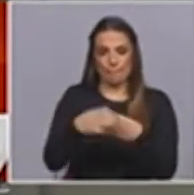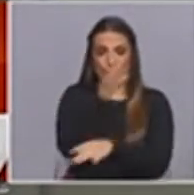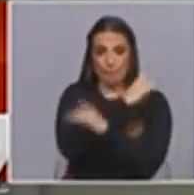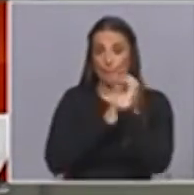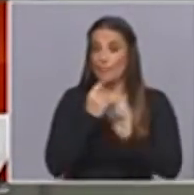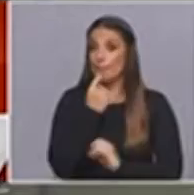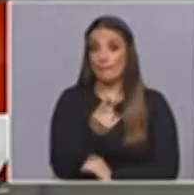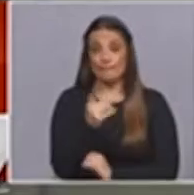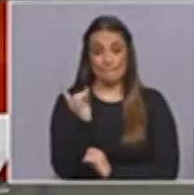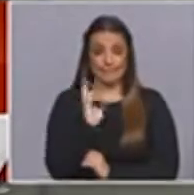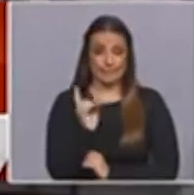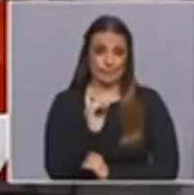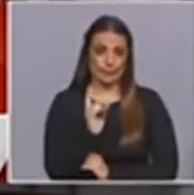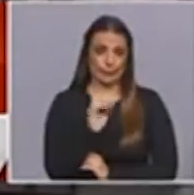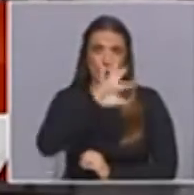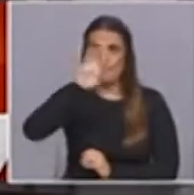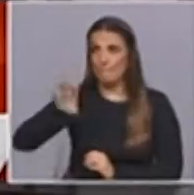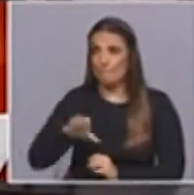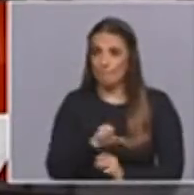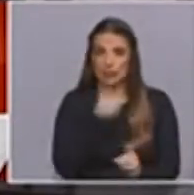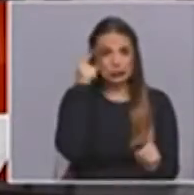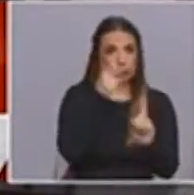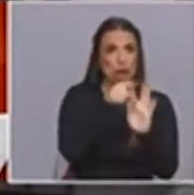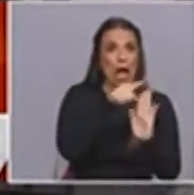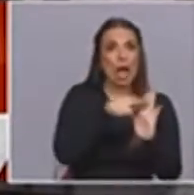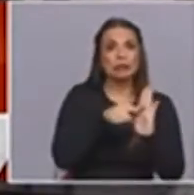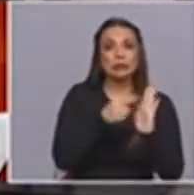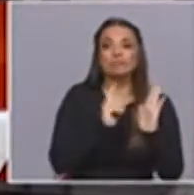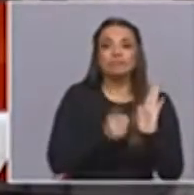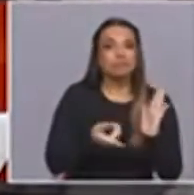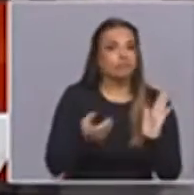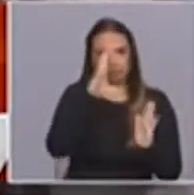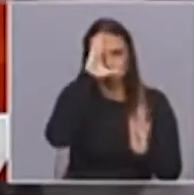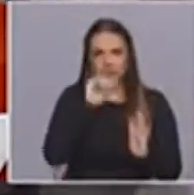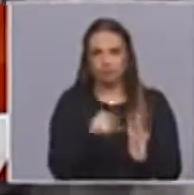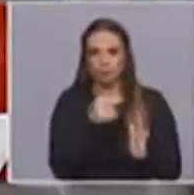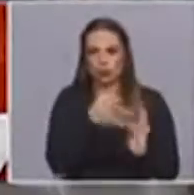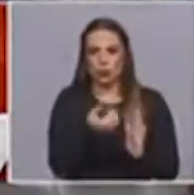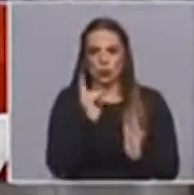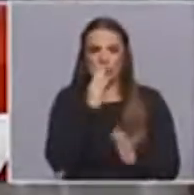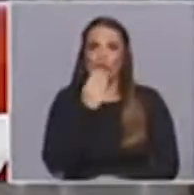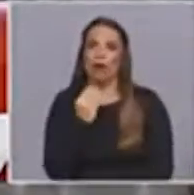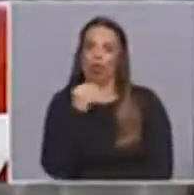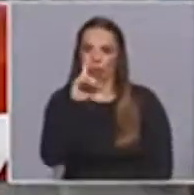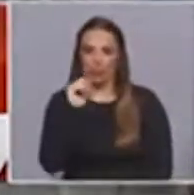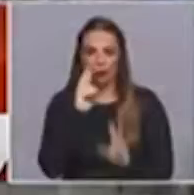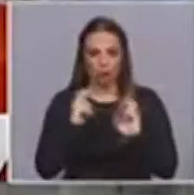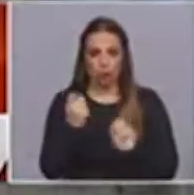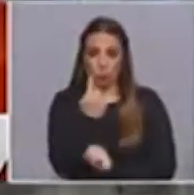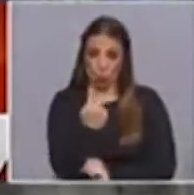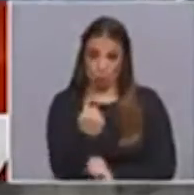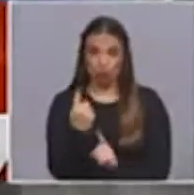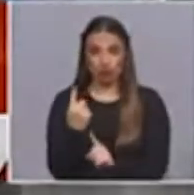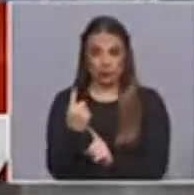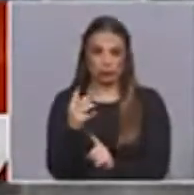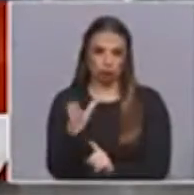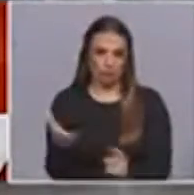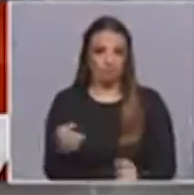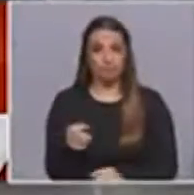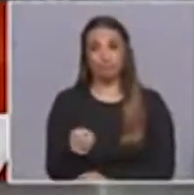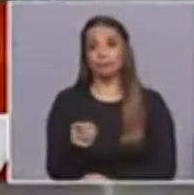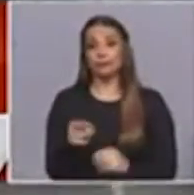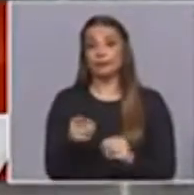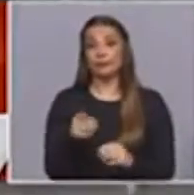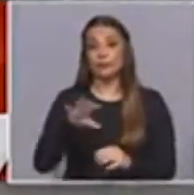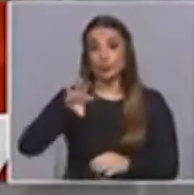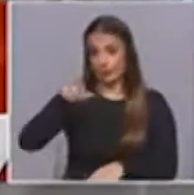não especifica no entanto quais são os países abrangidos por esta medida entretanto Israel também já teto um caso da nova variante qual 19